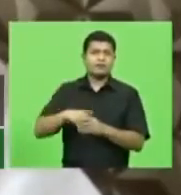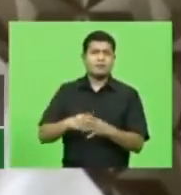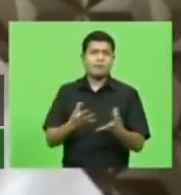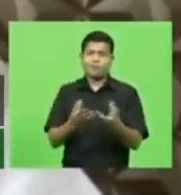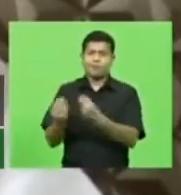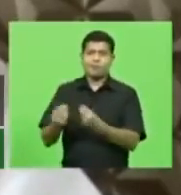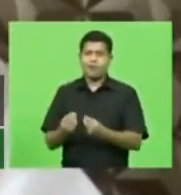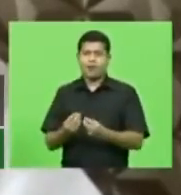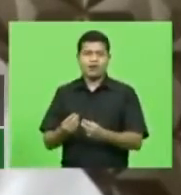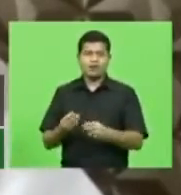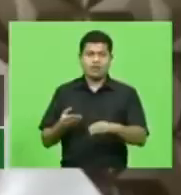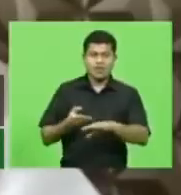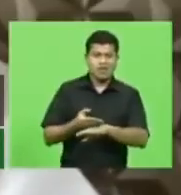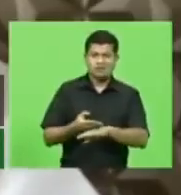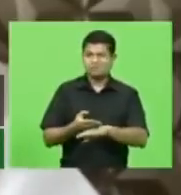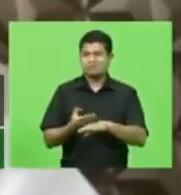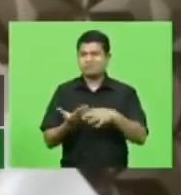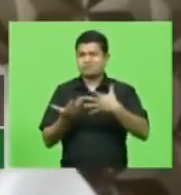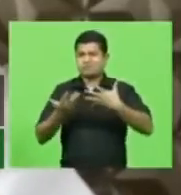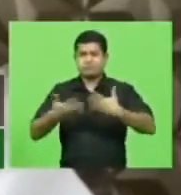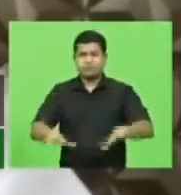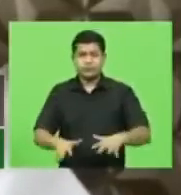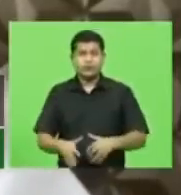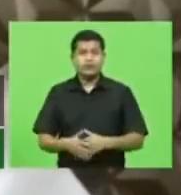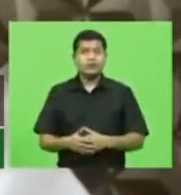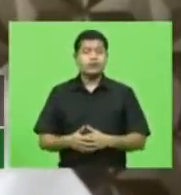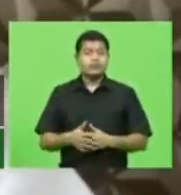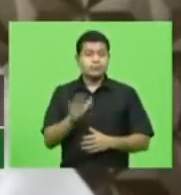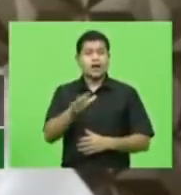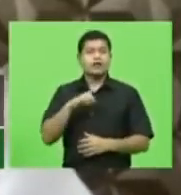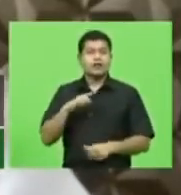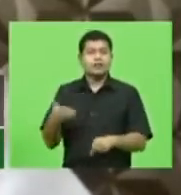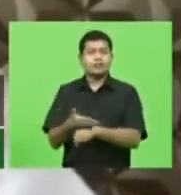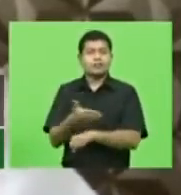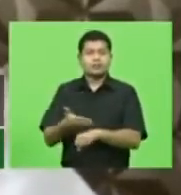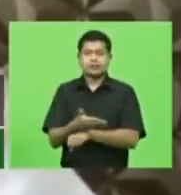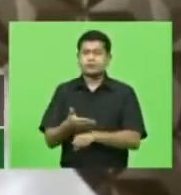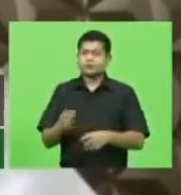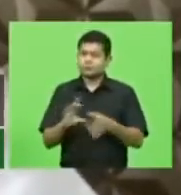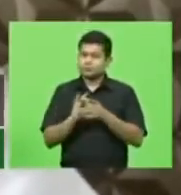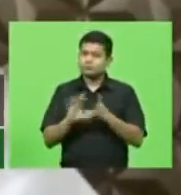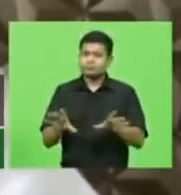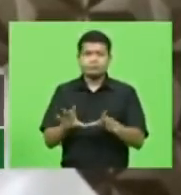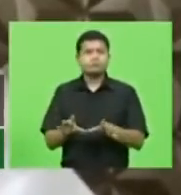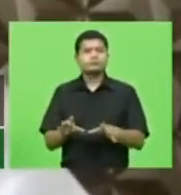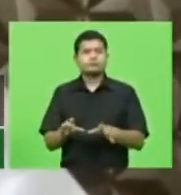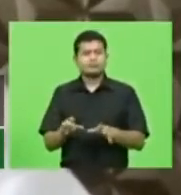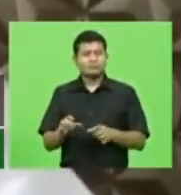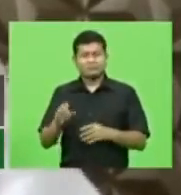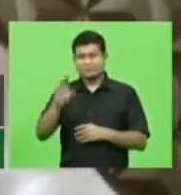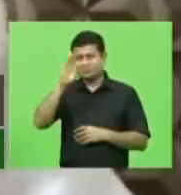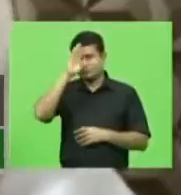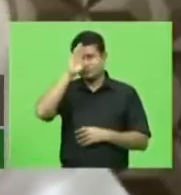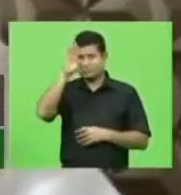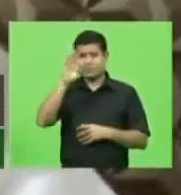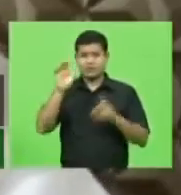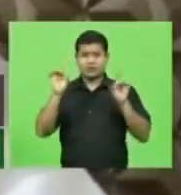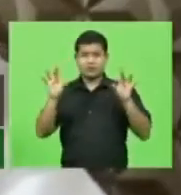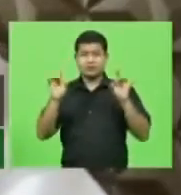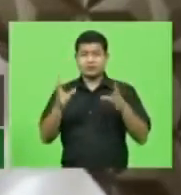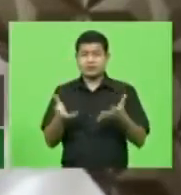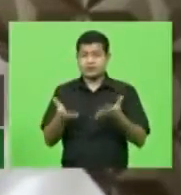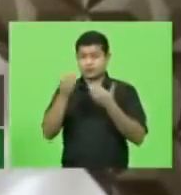votar, mas com a participação plena da democracia. E de forma muito especial, quero